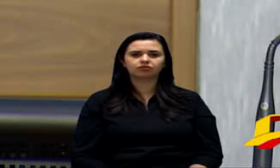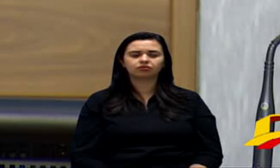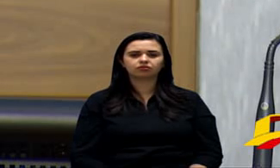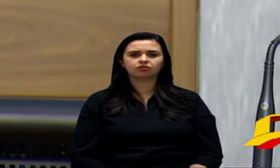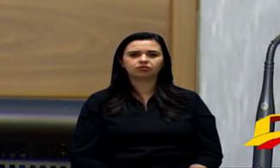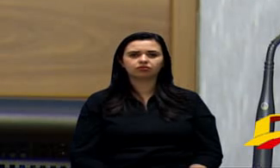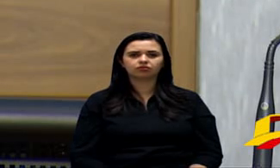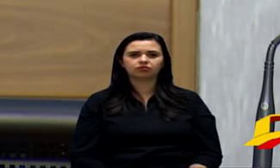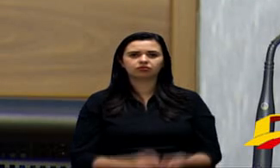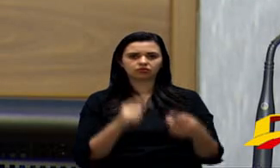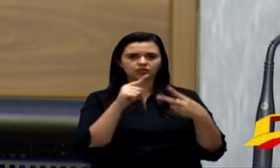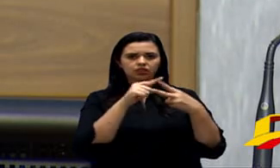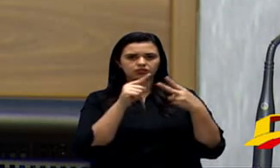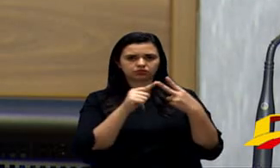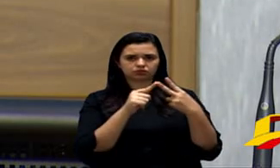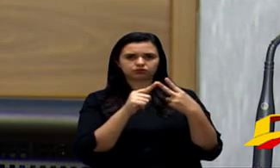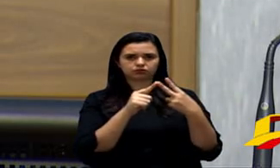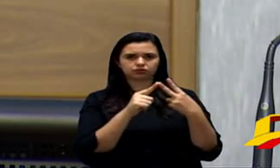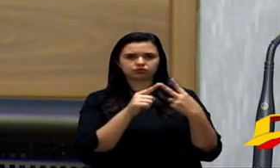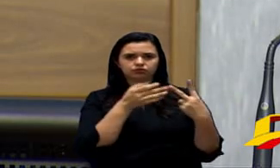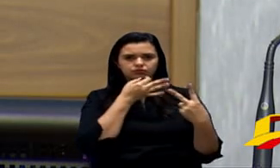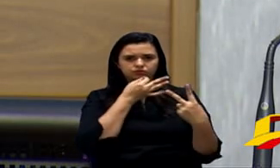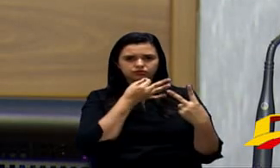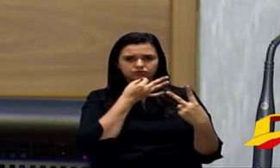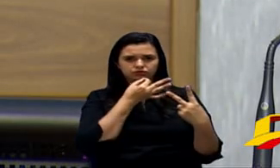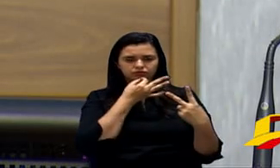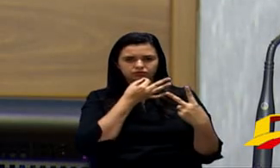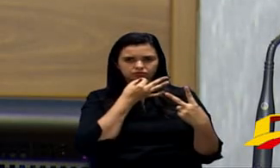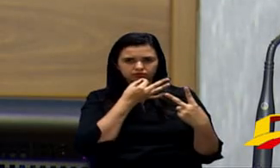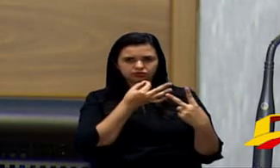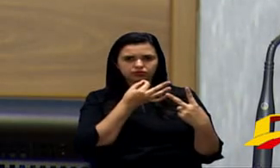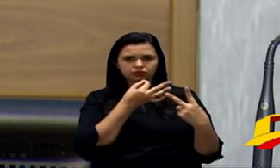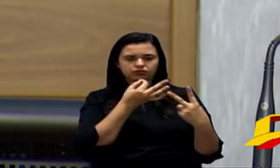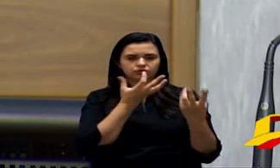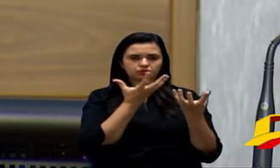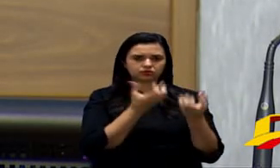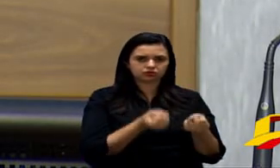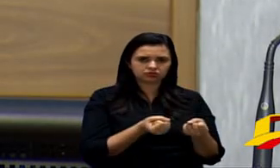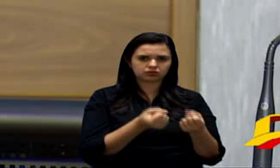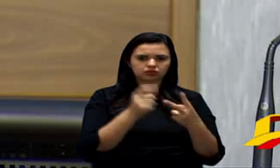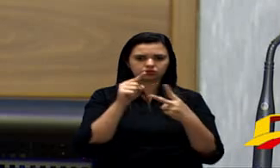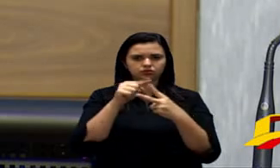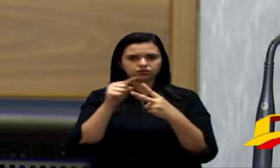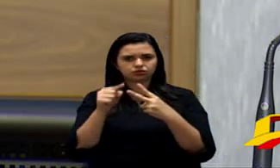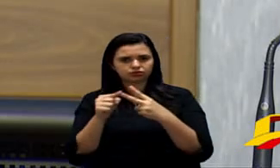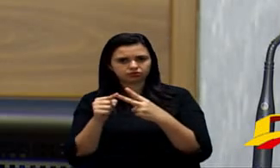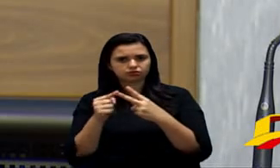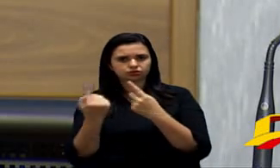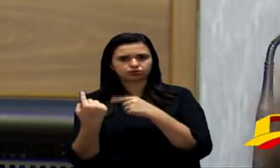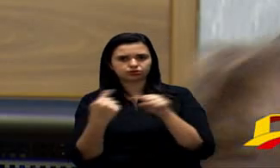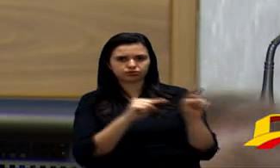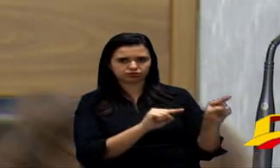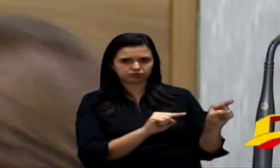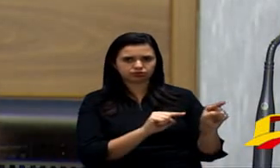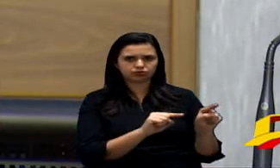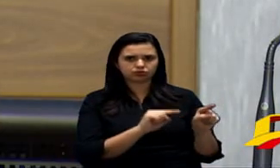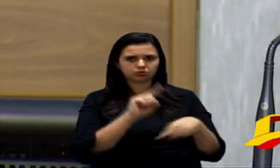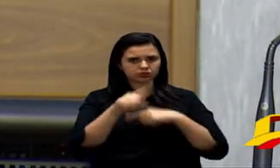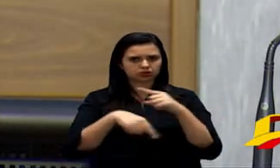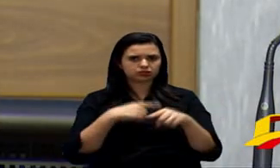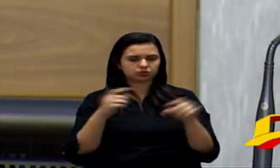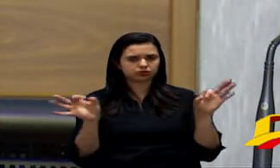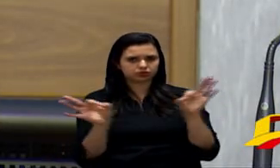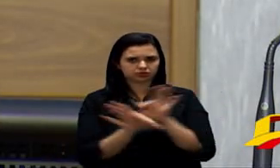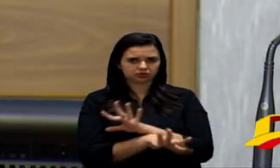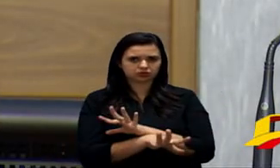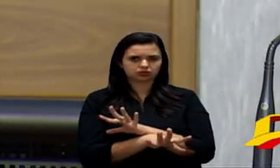Vou ouvir mais dois a favor e dois contra, para digamos que desse jeito, para a gente partir para finalizar